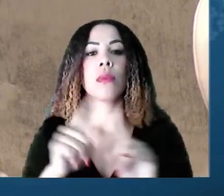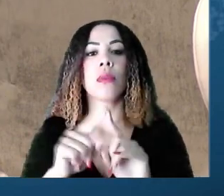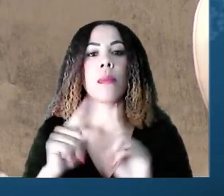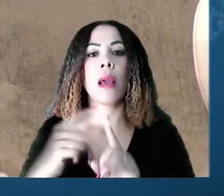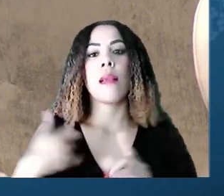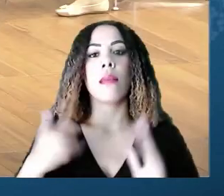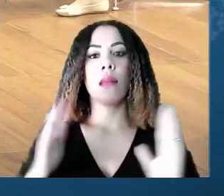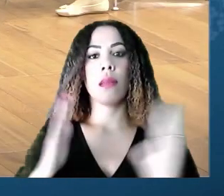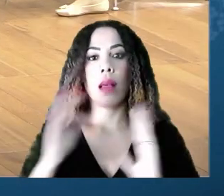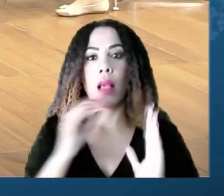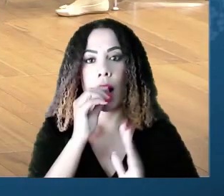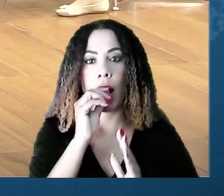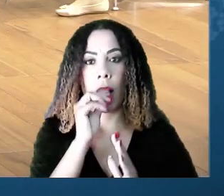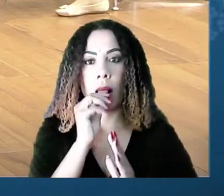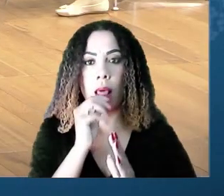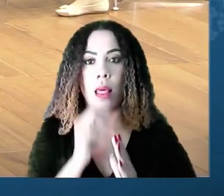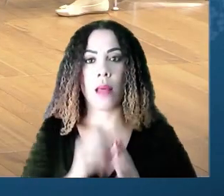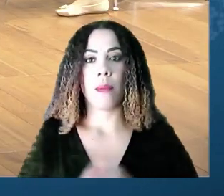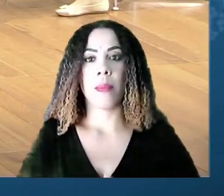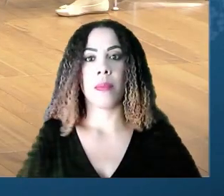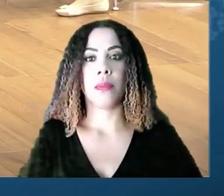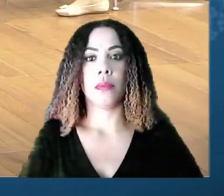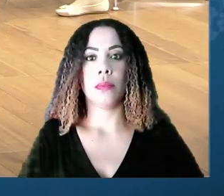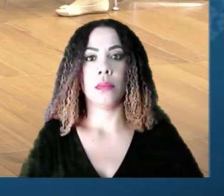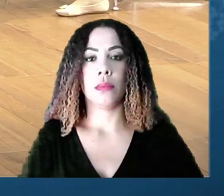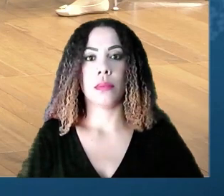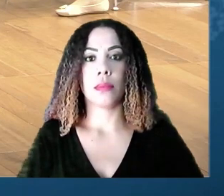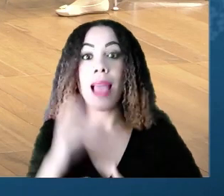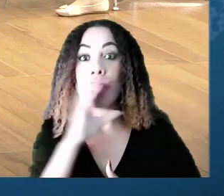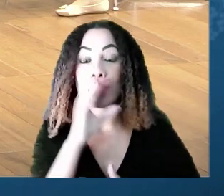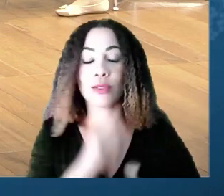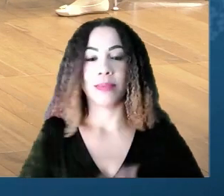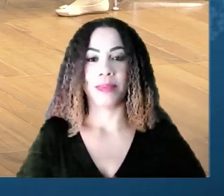no CETAI. Rapidinho.